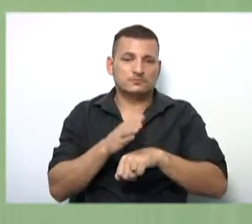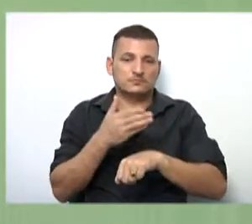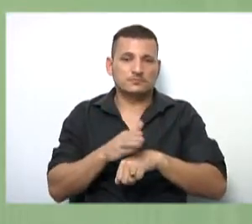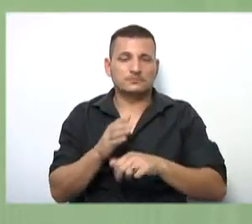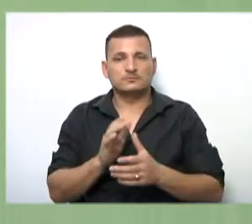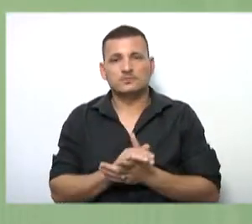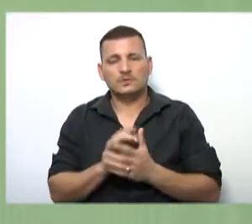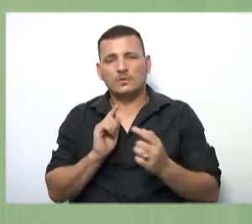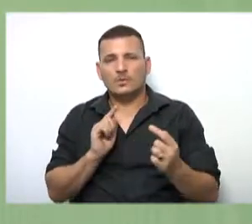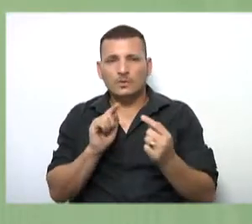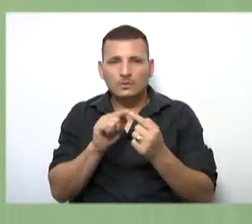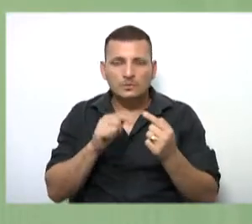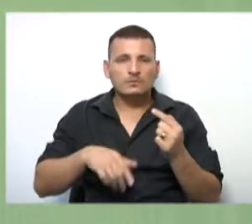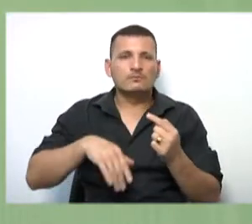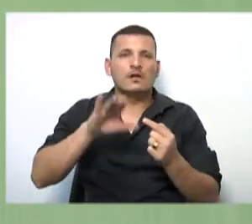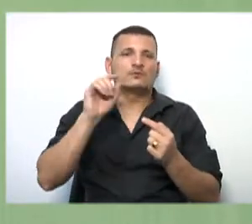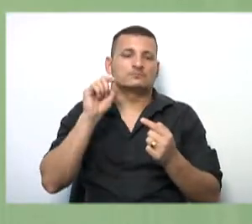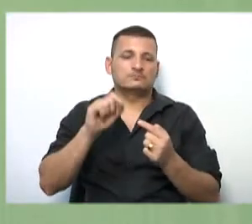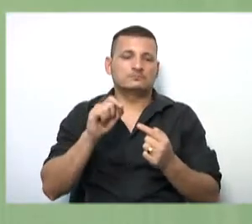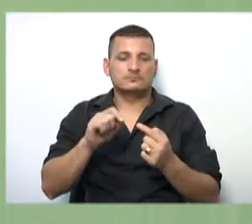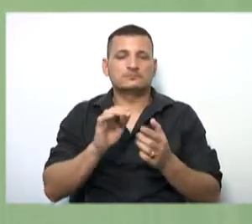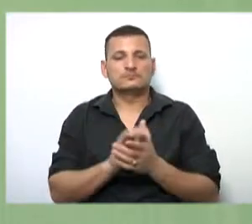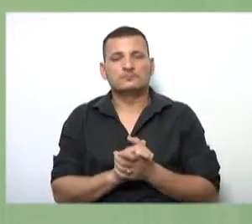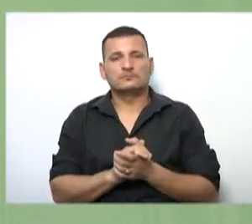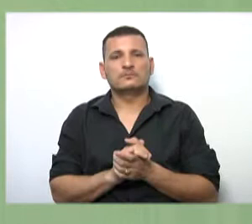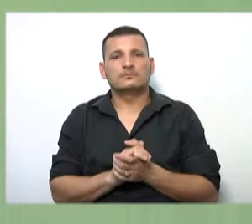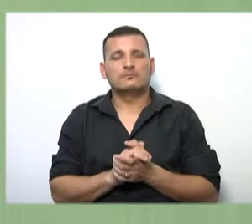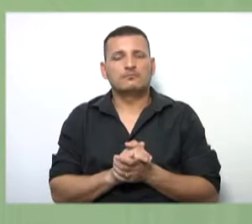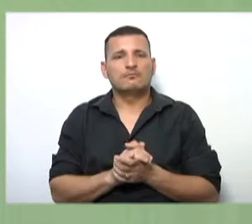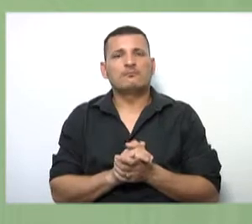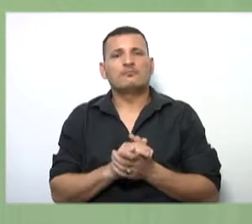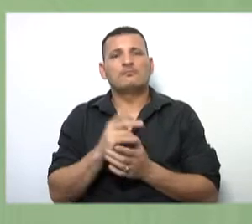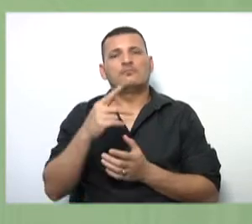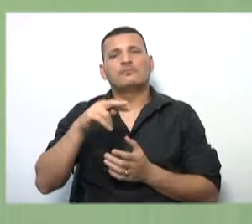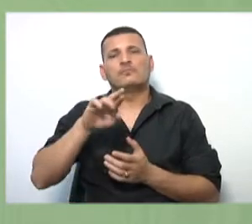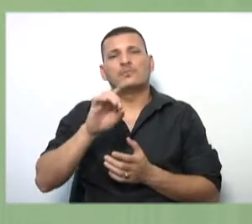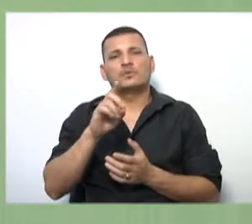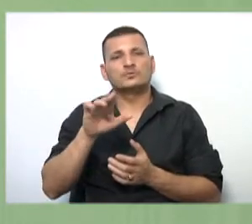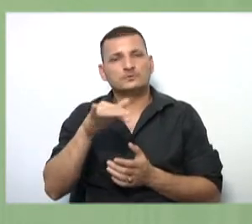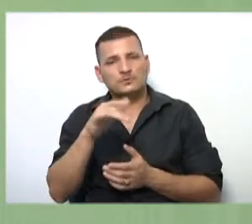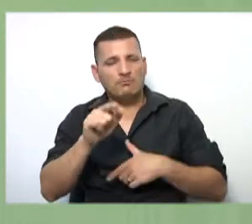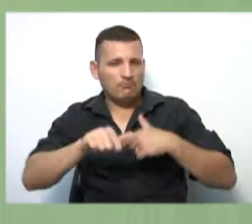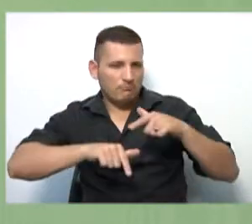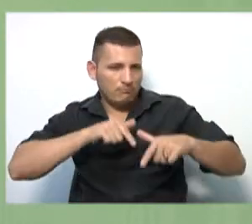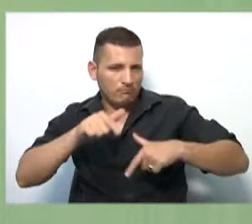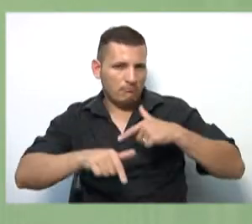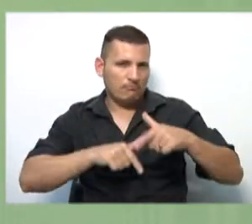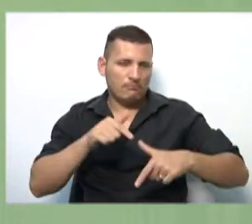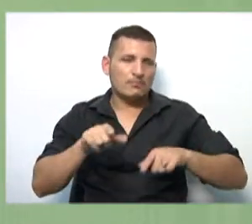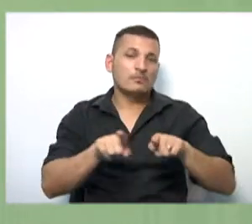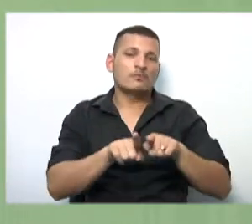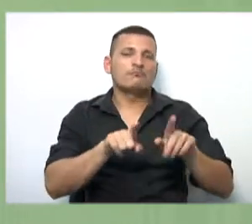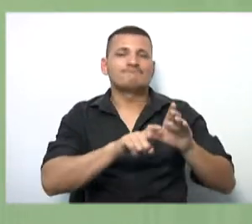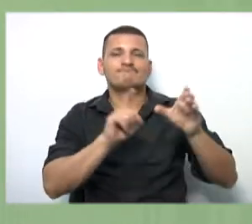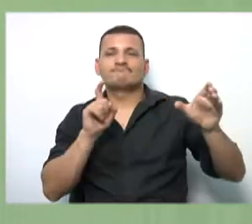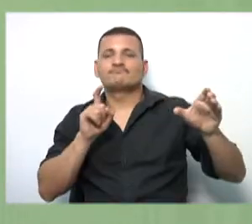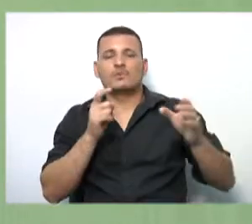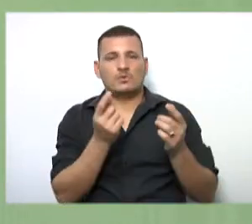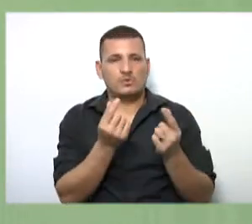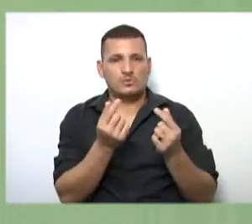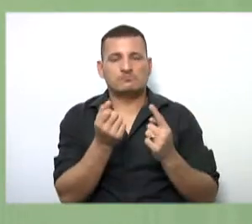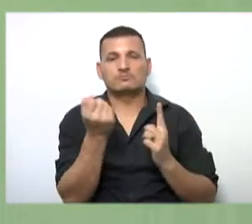visando o aumento de produtividade e independência econômica e social, tudo de acordo com